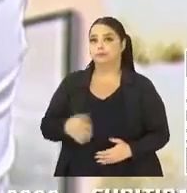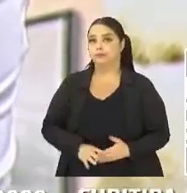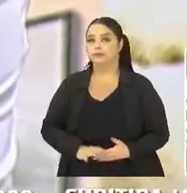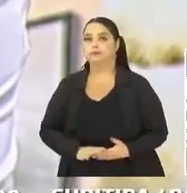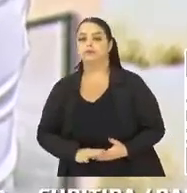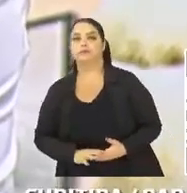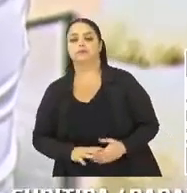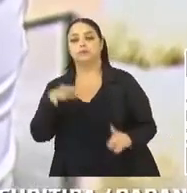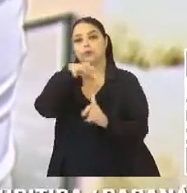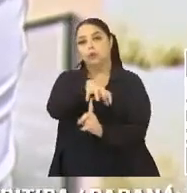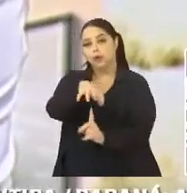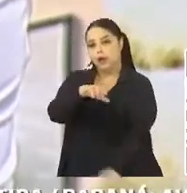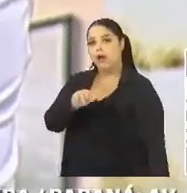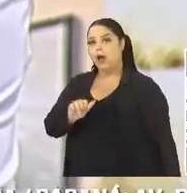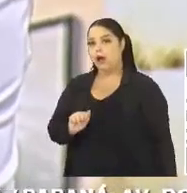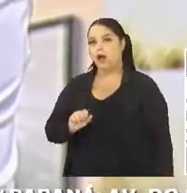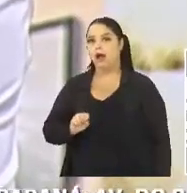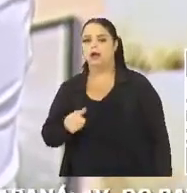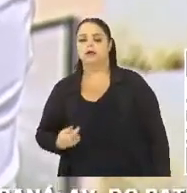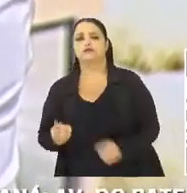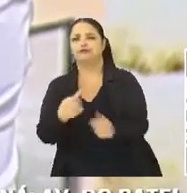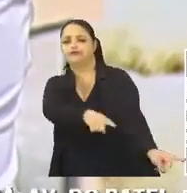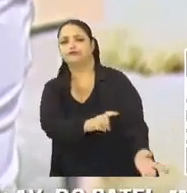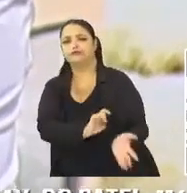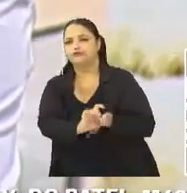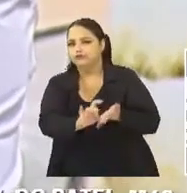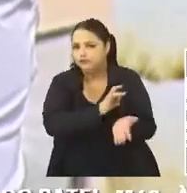E o rei Asa, ele foi contra os adversários.